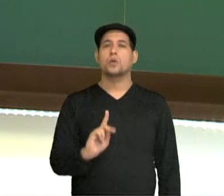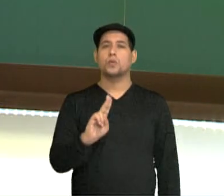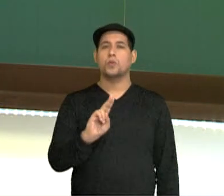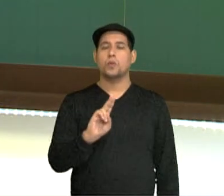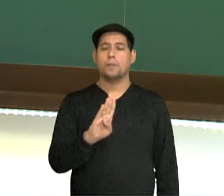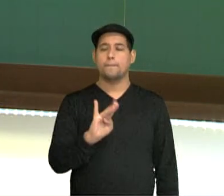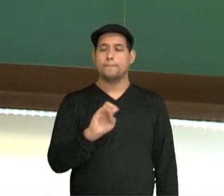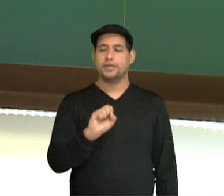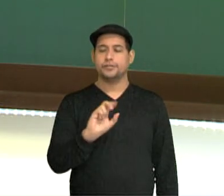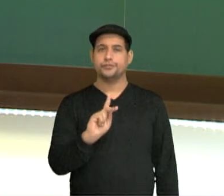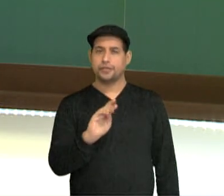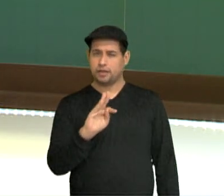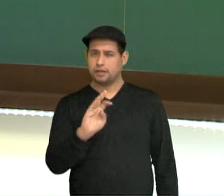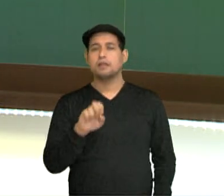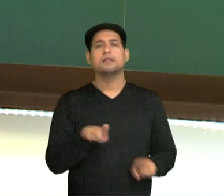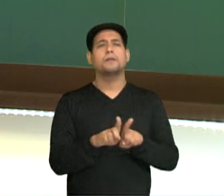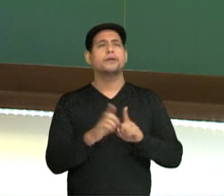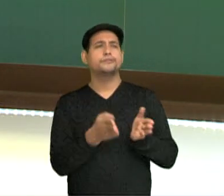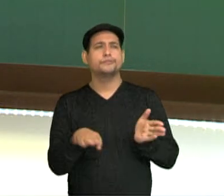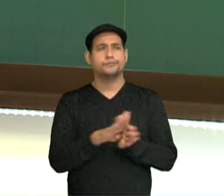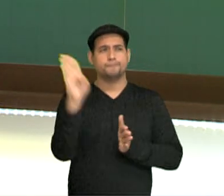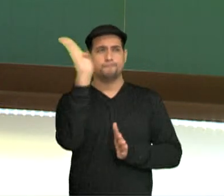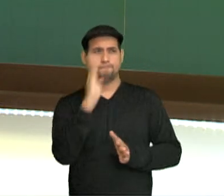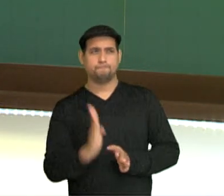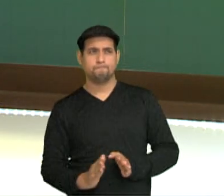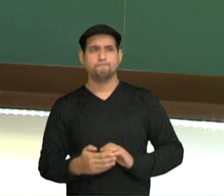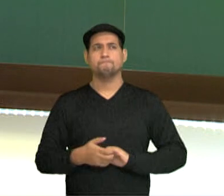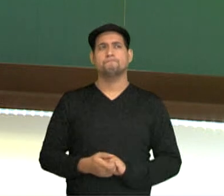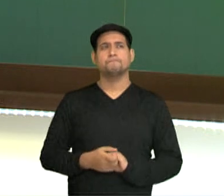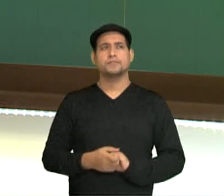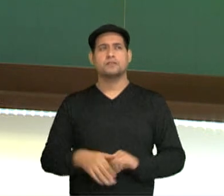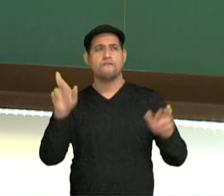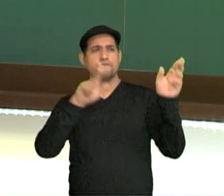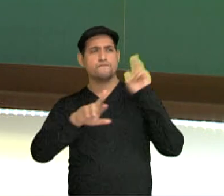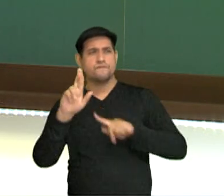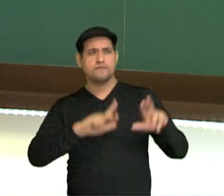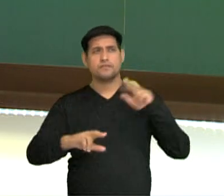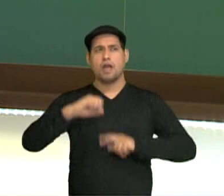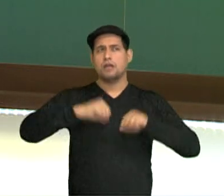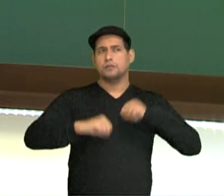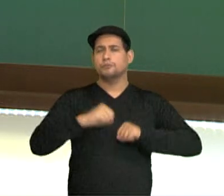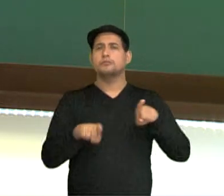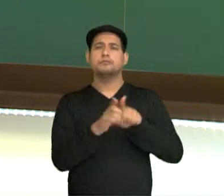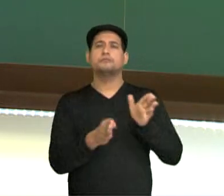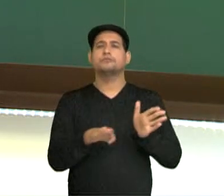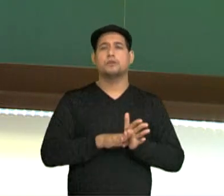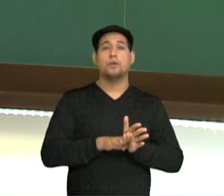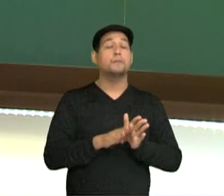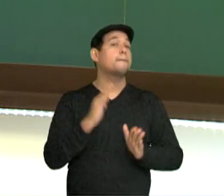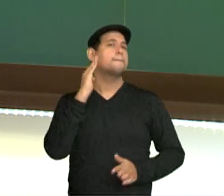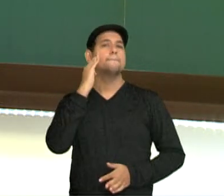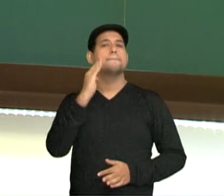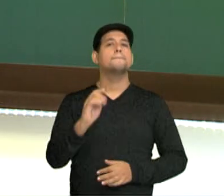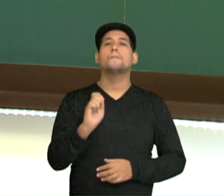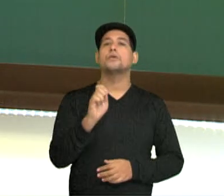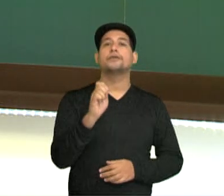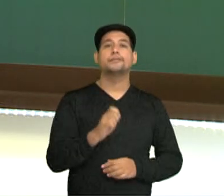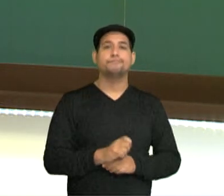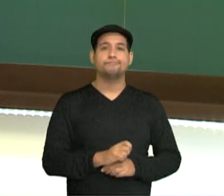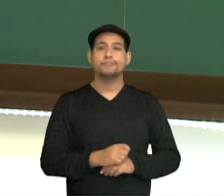atrair indústrias para se instalarem no Brasil, certo? Várias indústrias se instalaram, principalmente